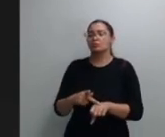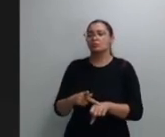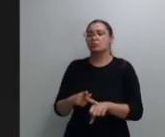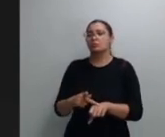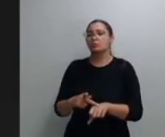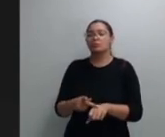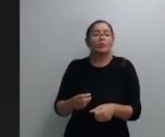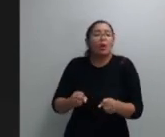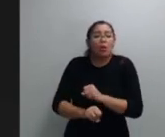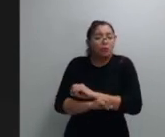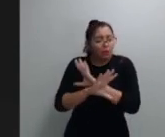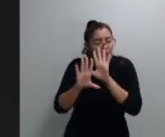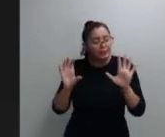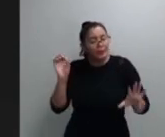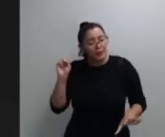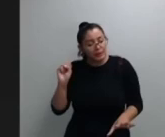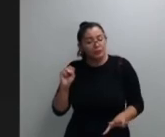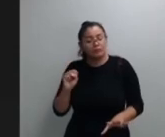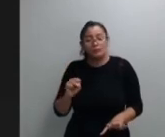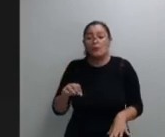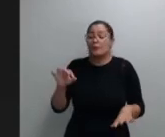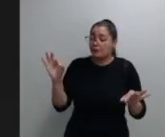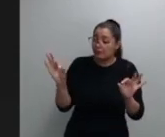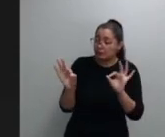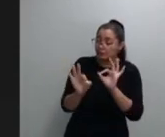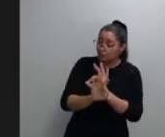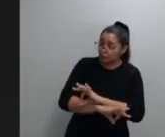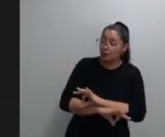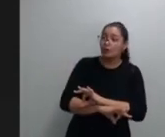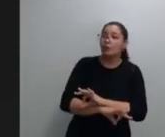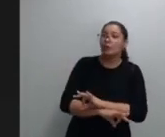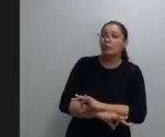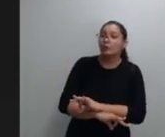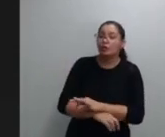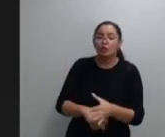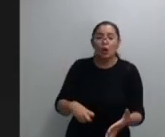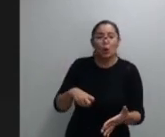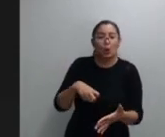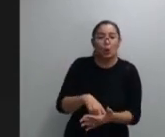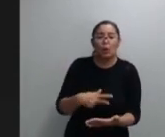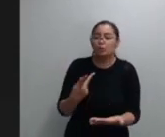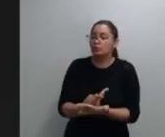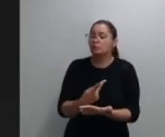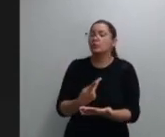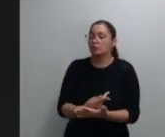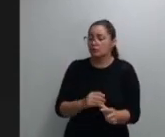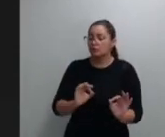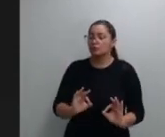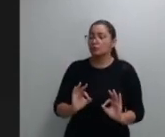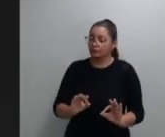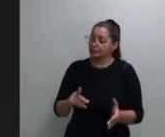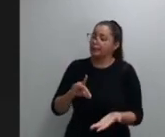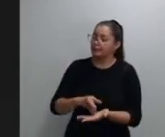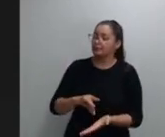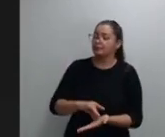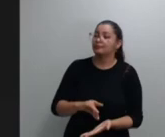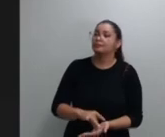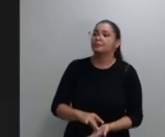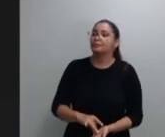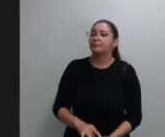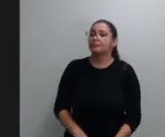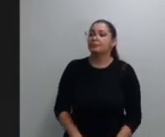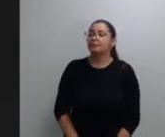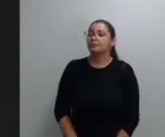o tipo penal foi abolido foi eliminado quem está condenado por ele ou processado por ele cessa é verdade ou então